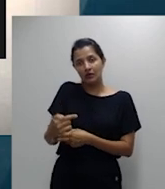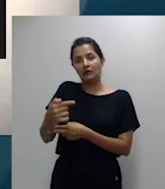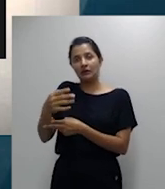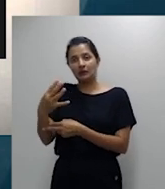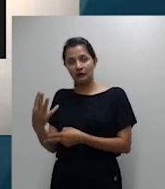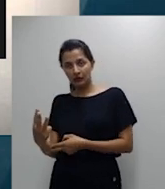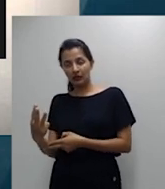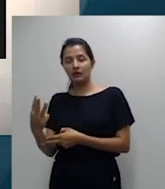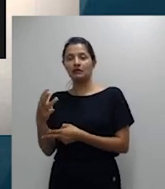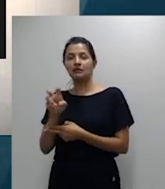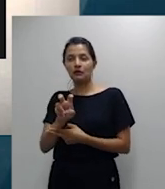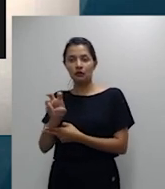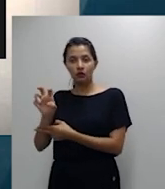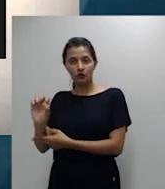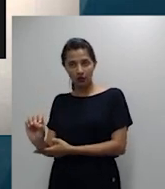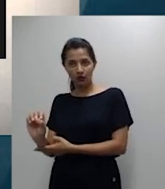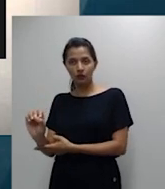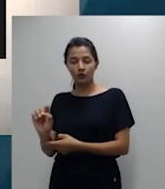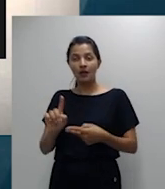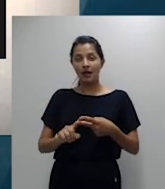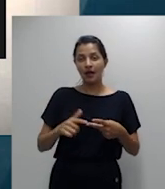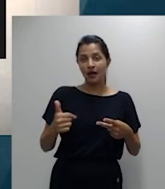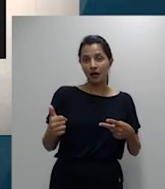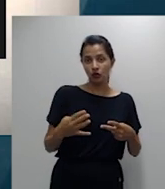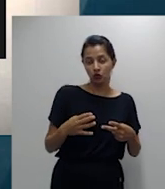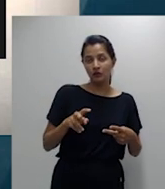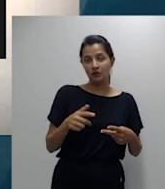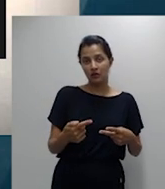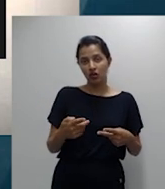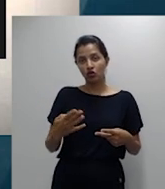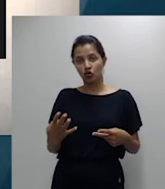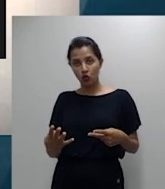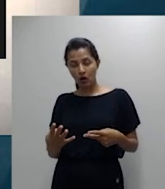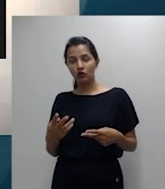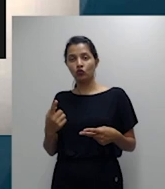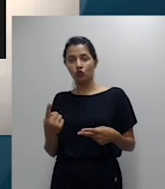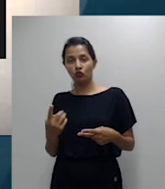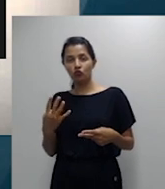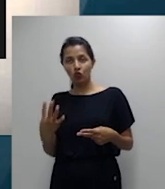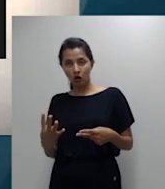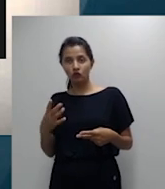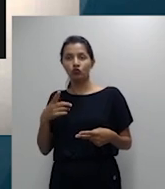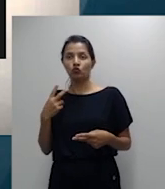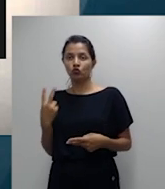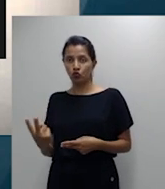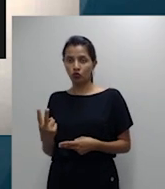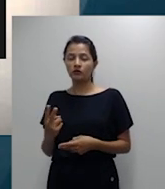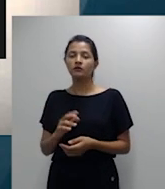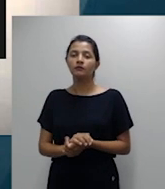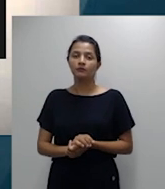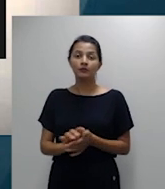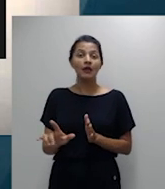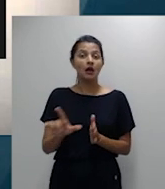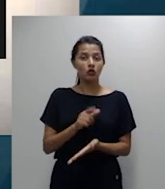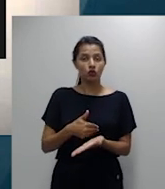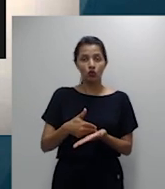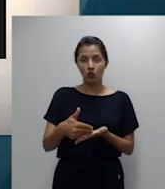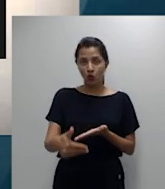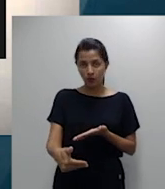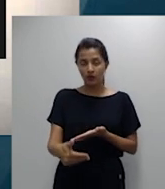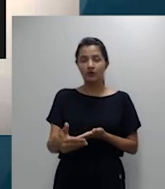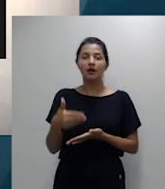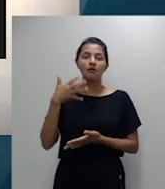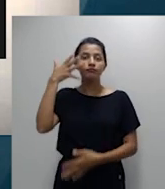14735 50 1464 1420 am ti de começar a sensação